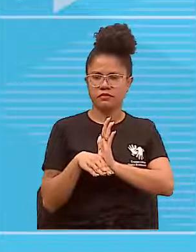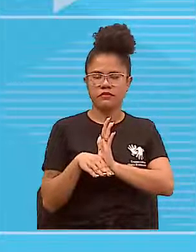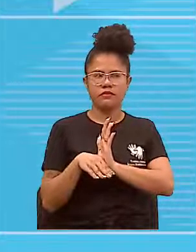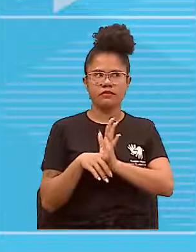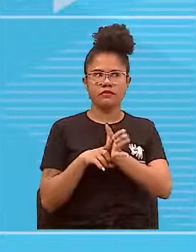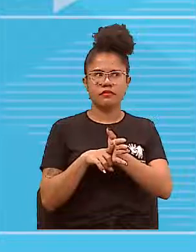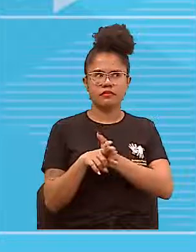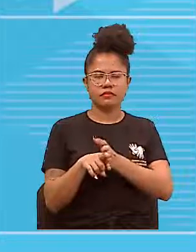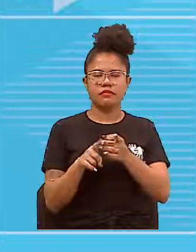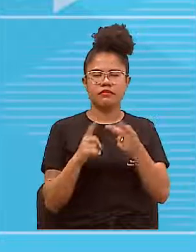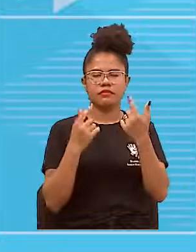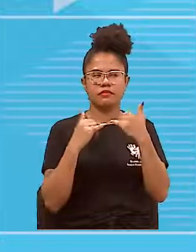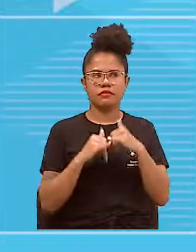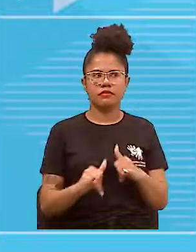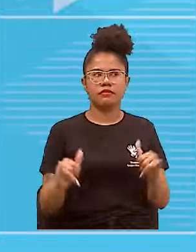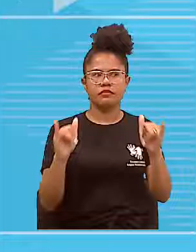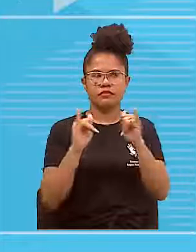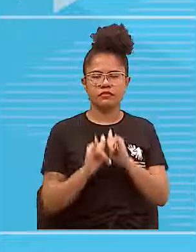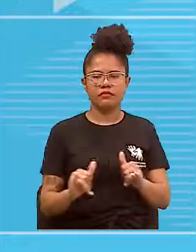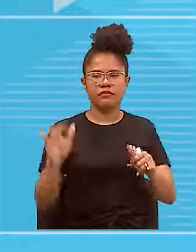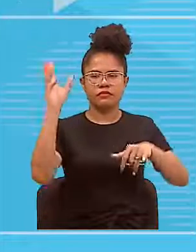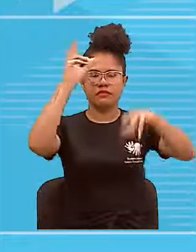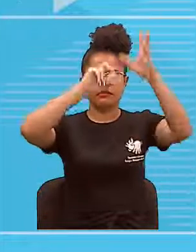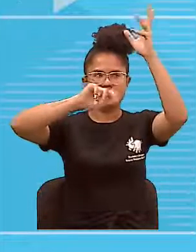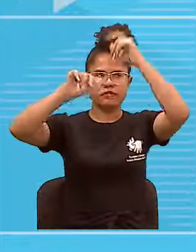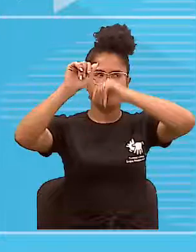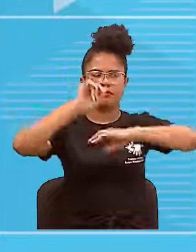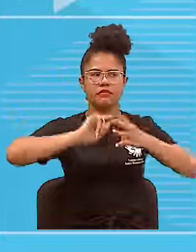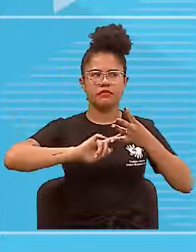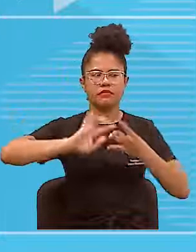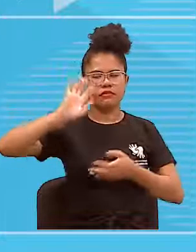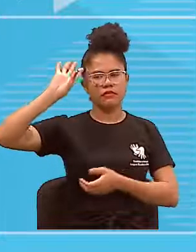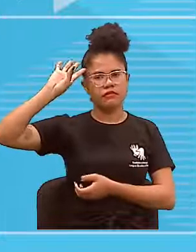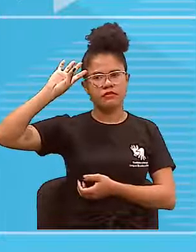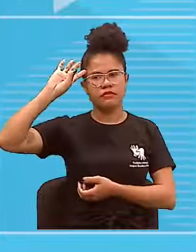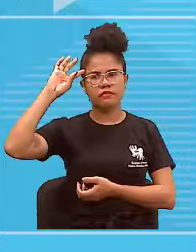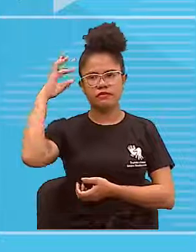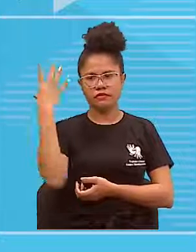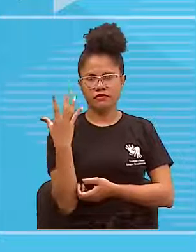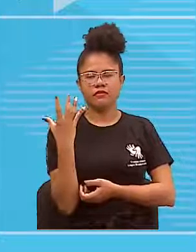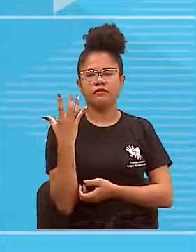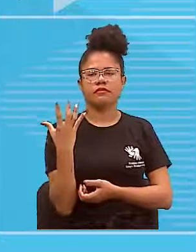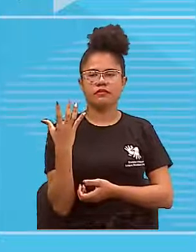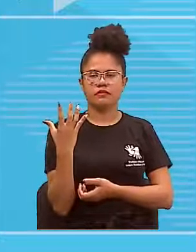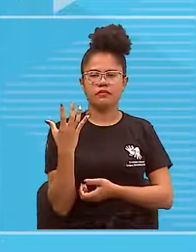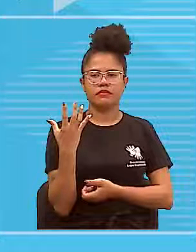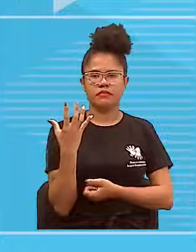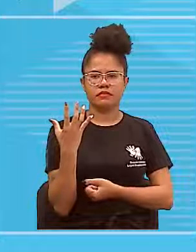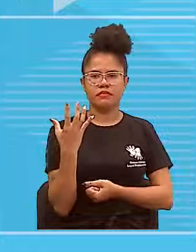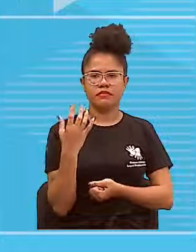Dados, informação, conhecimento e tomar decisões.